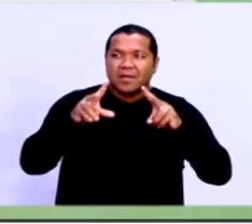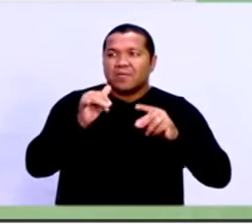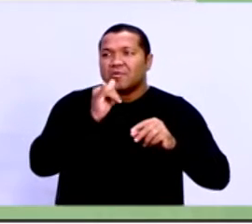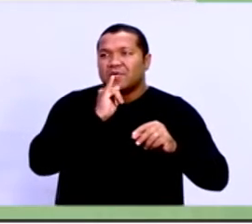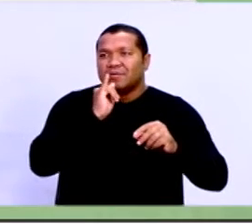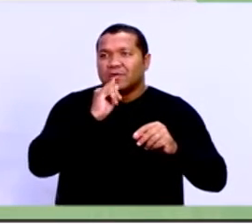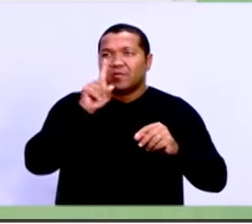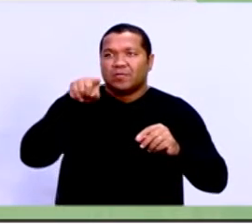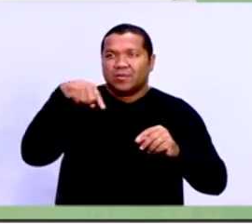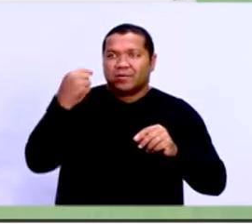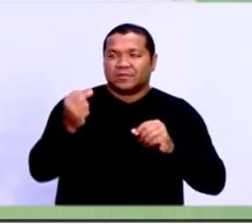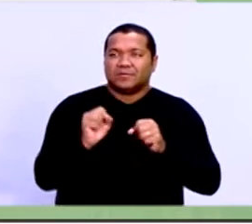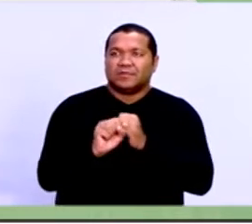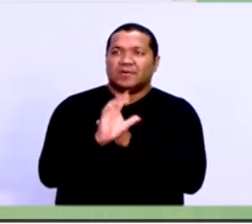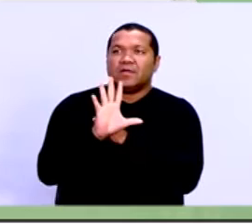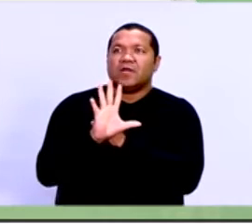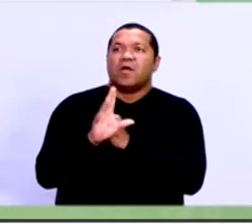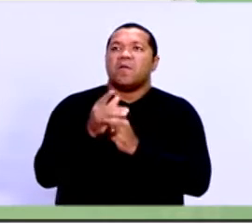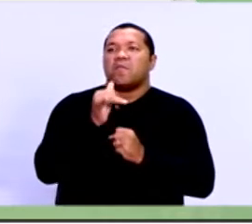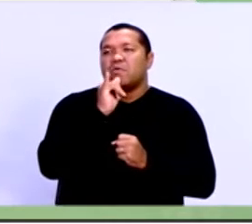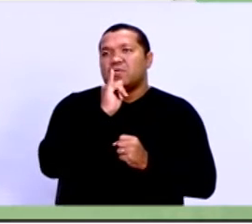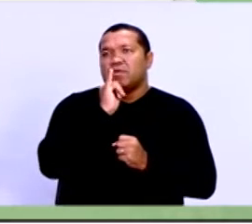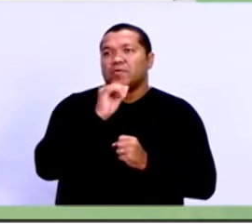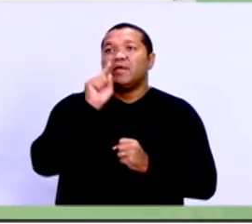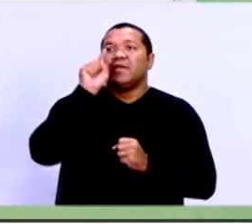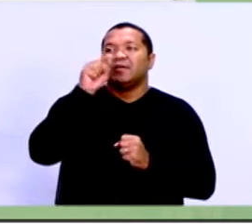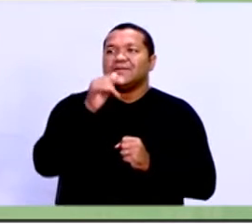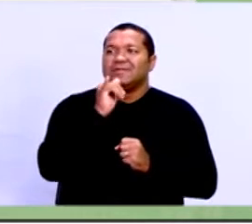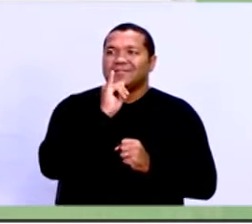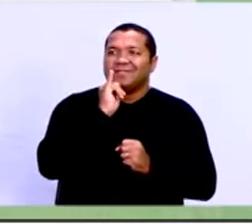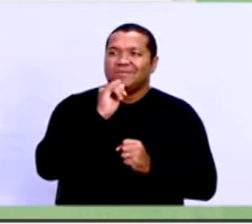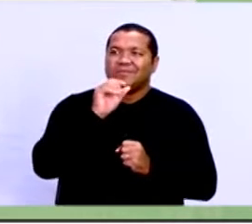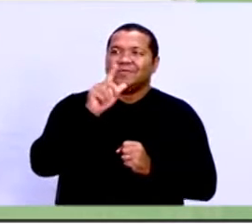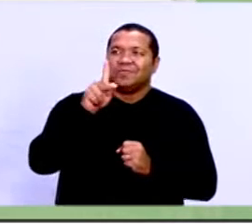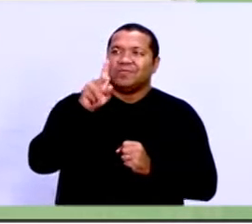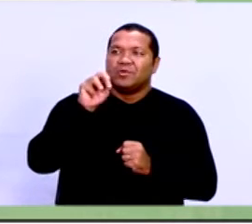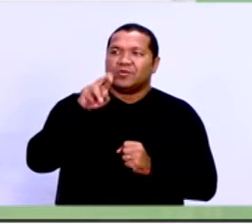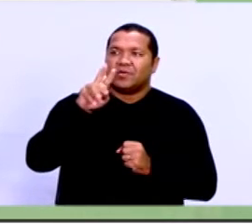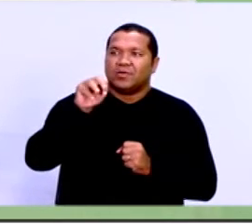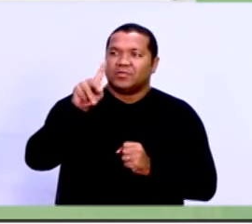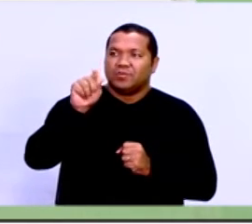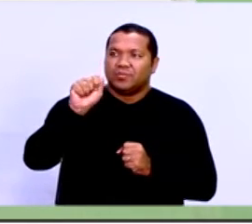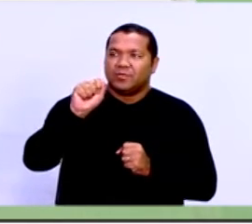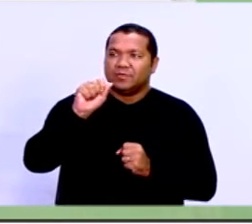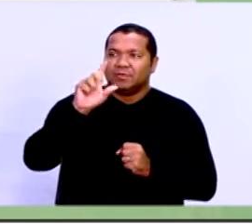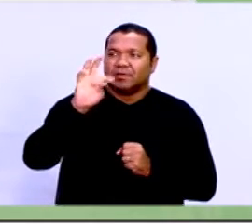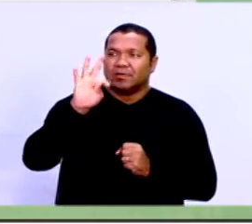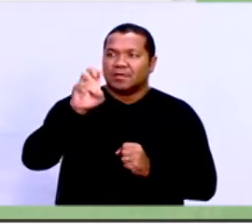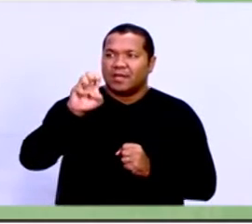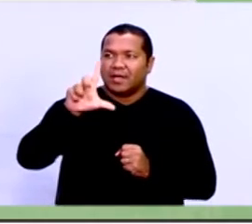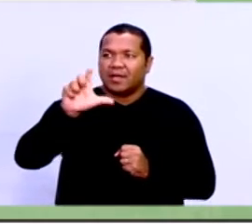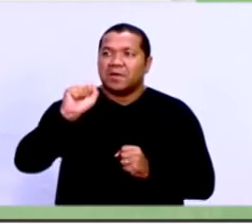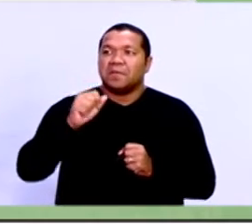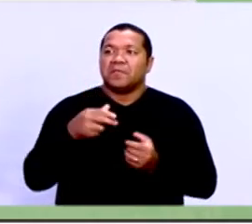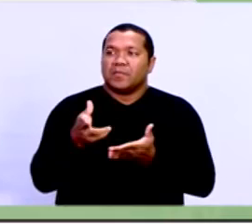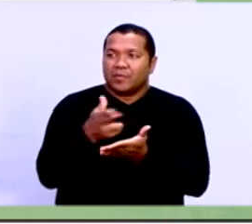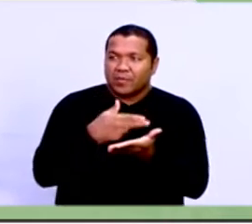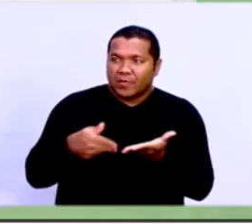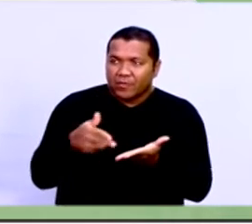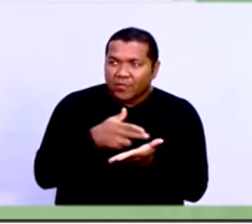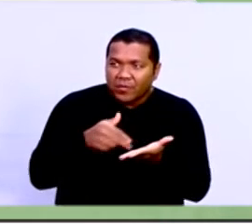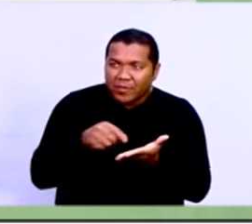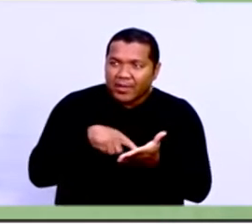slide e coloquei pra vocês um protótipo de tela feito à mão desse lado aqui